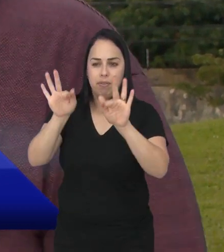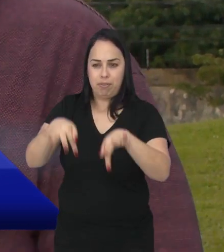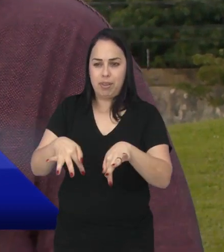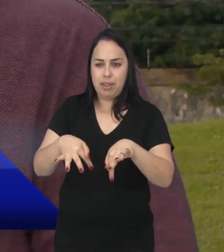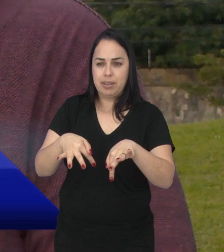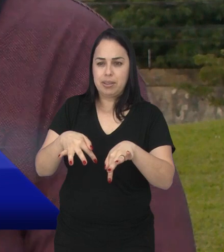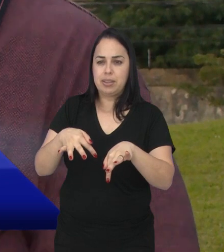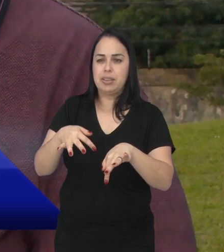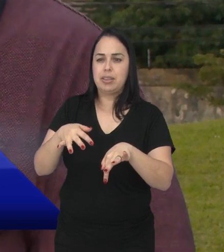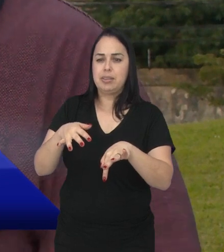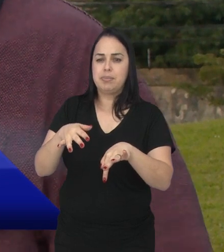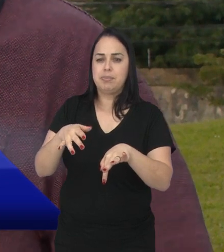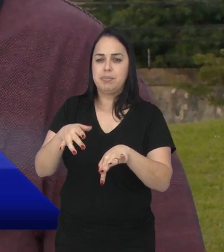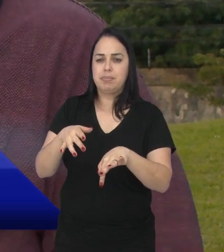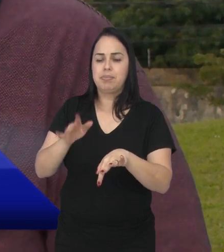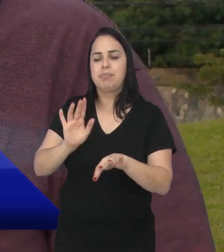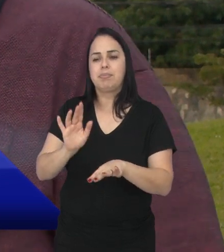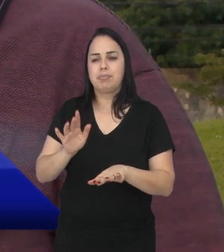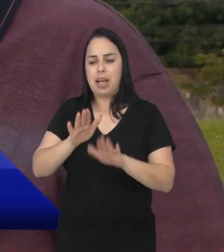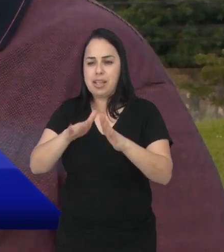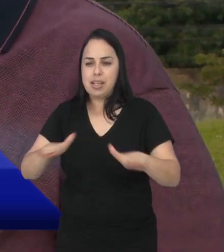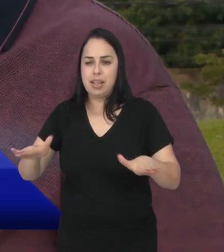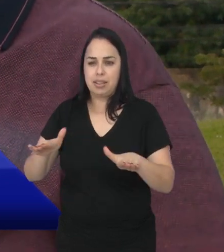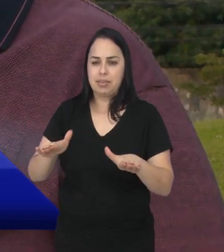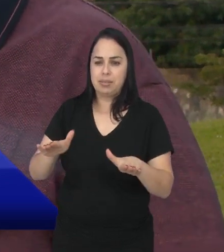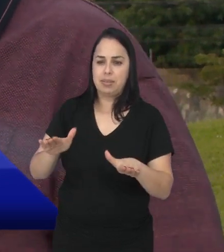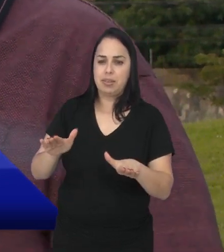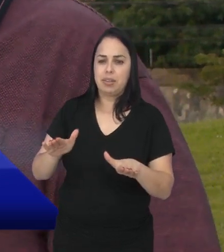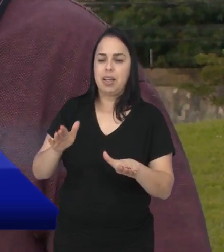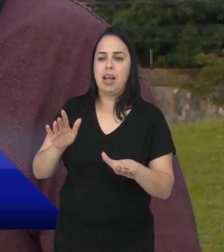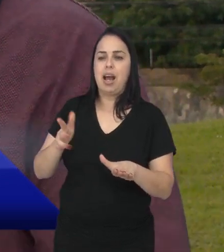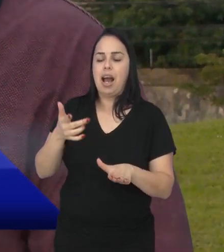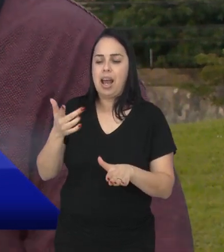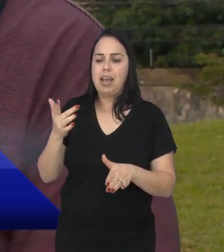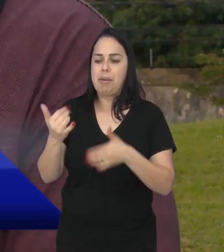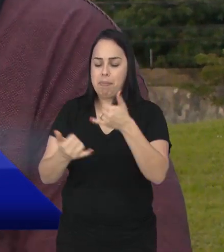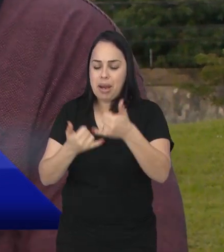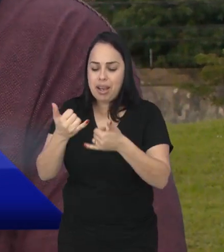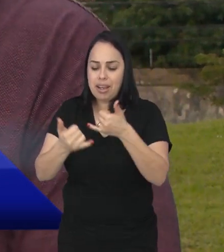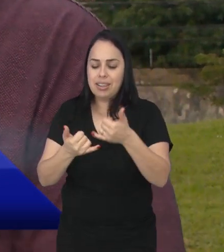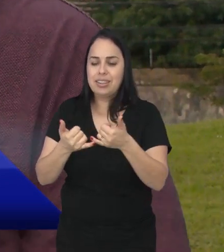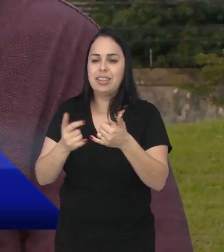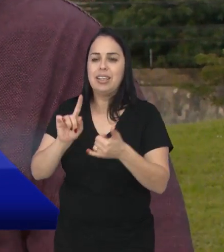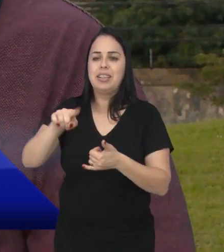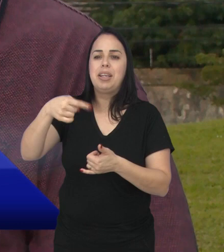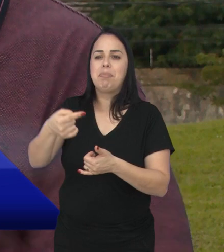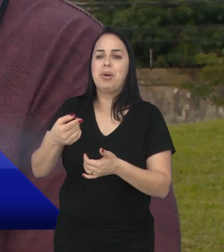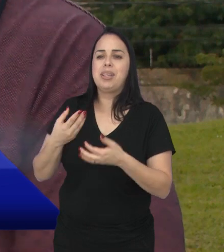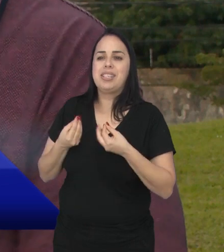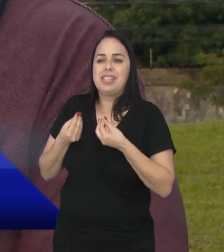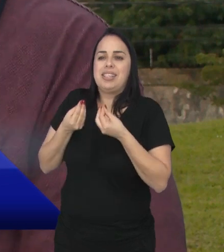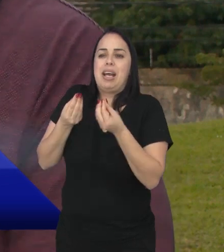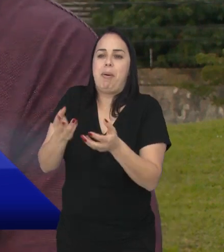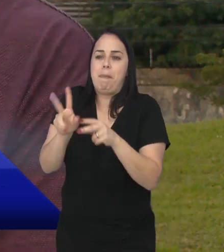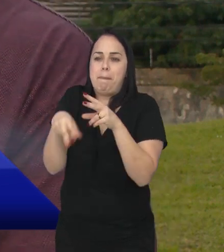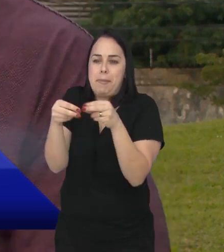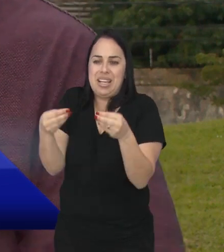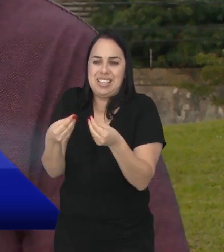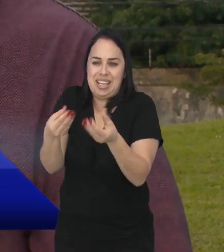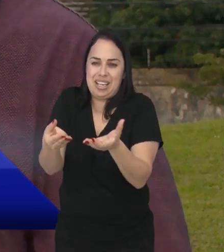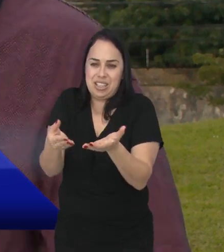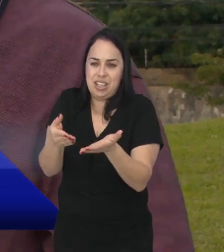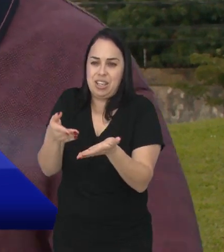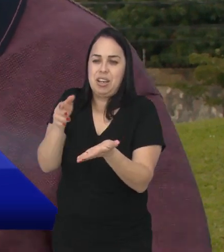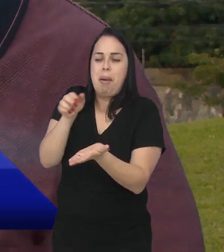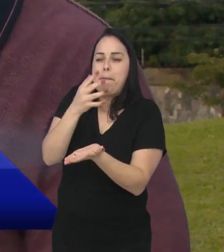essas brincadeiras que são feitas eles são a gente presenteia as crianças com uns talõezinhos de multa aonde ele